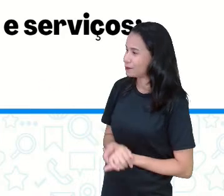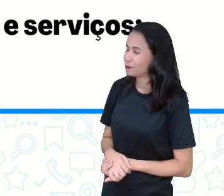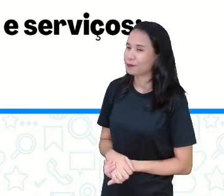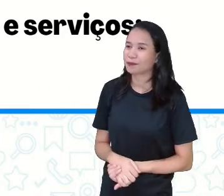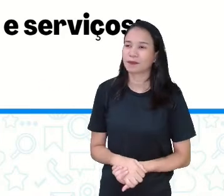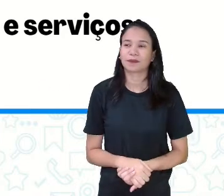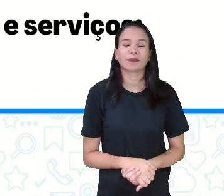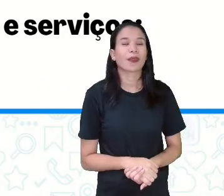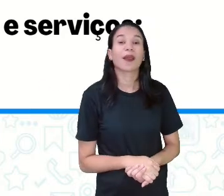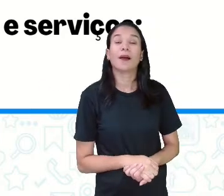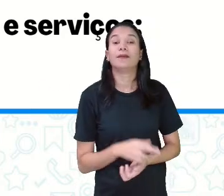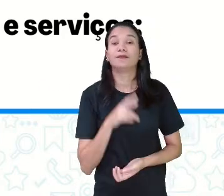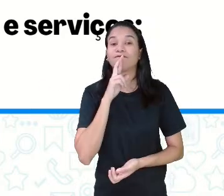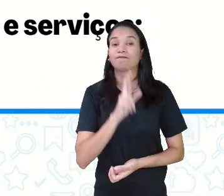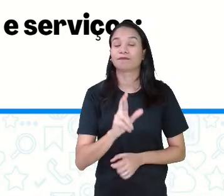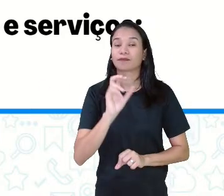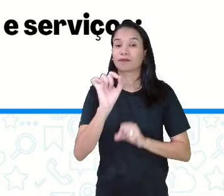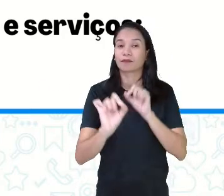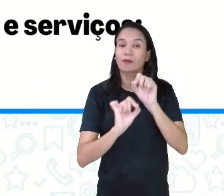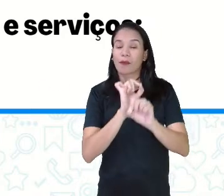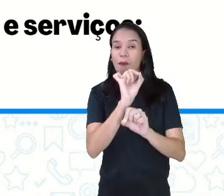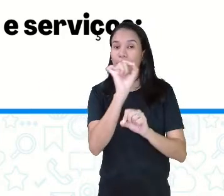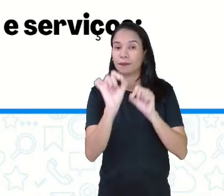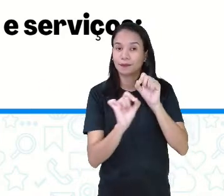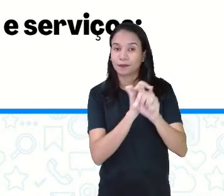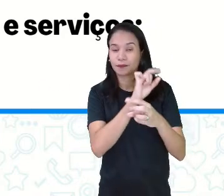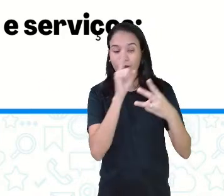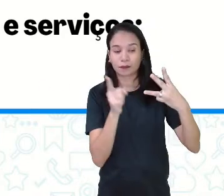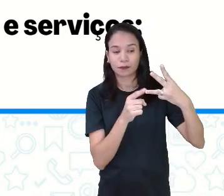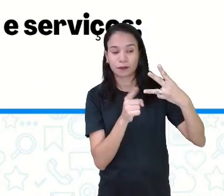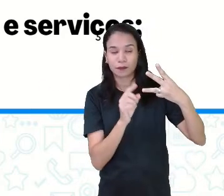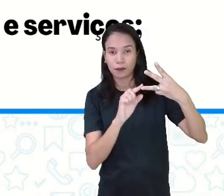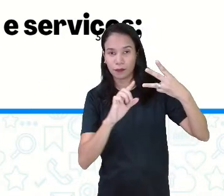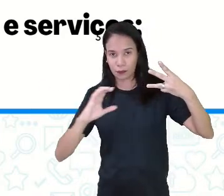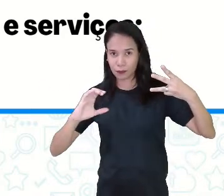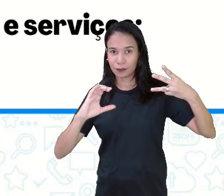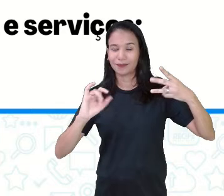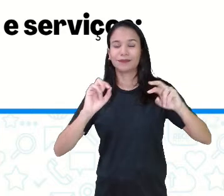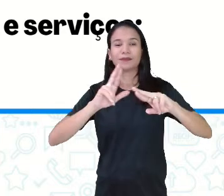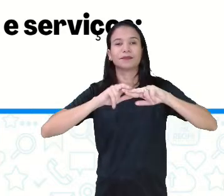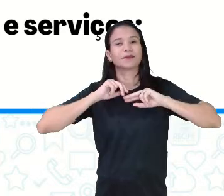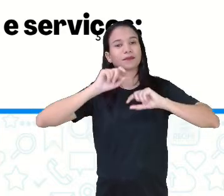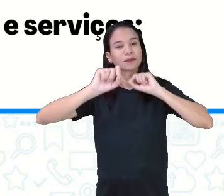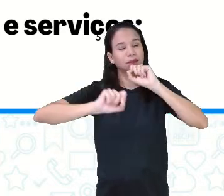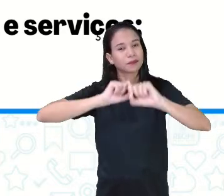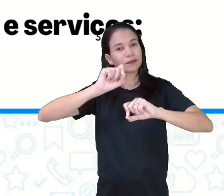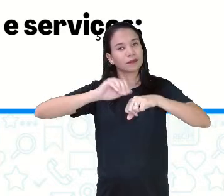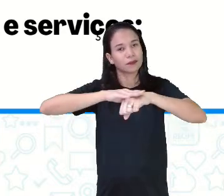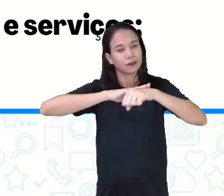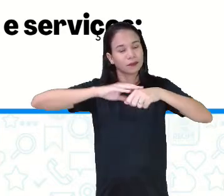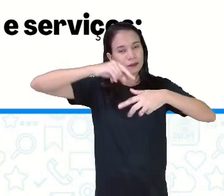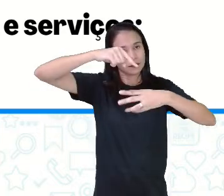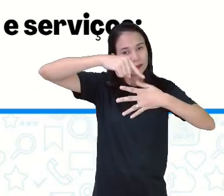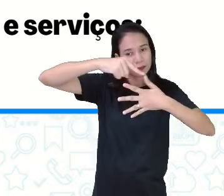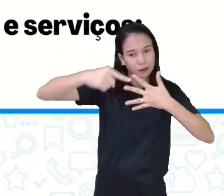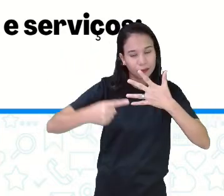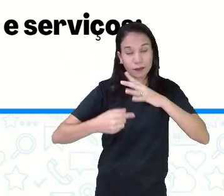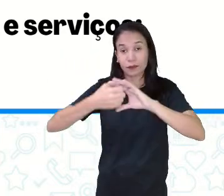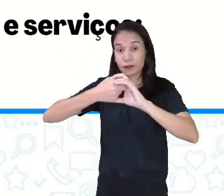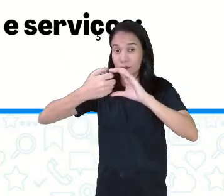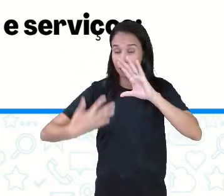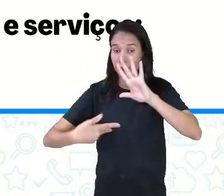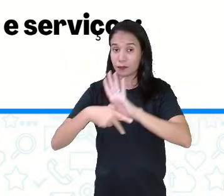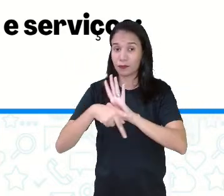lá. Olha só. A resposta é a letra C. Por quê? Eu falei de elementos característicos